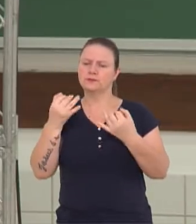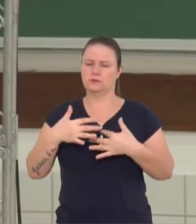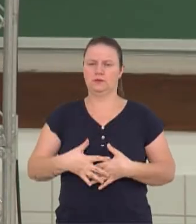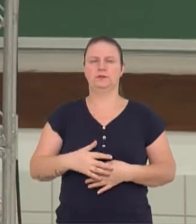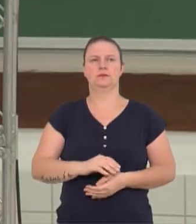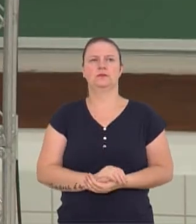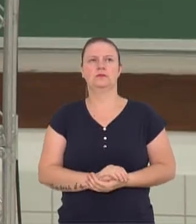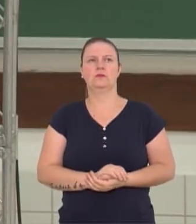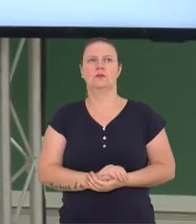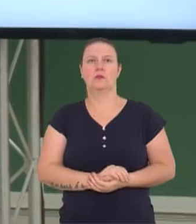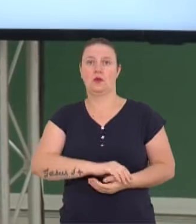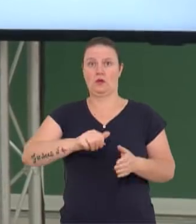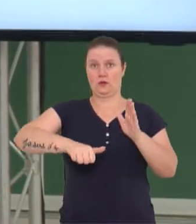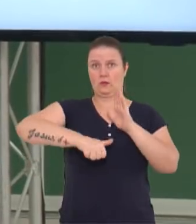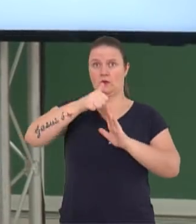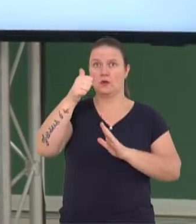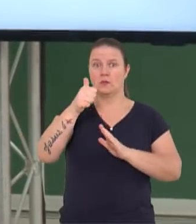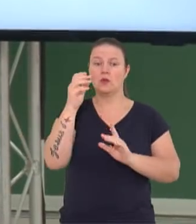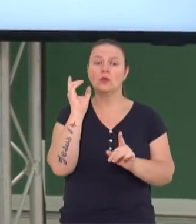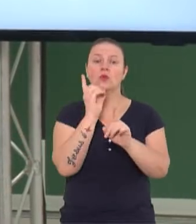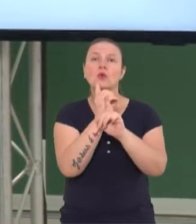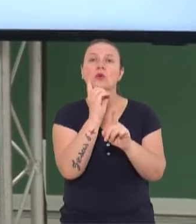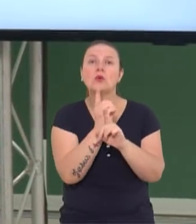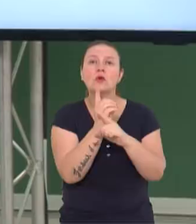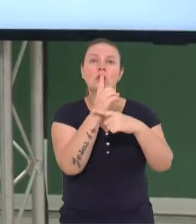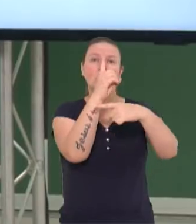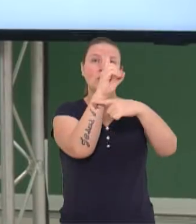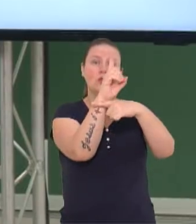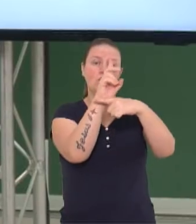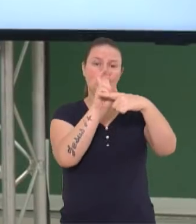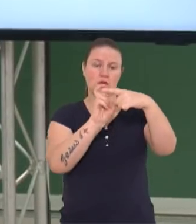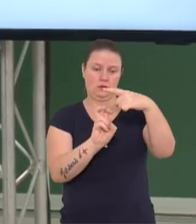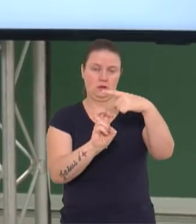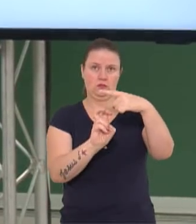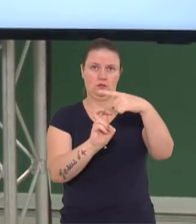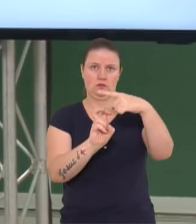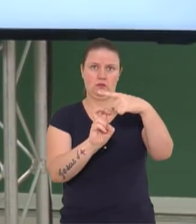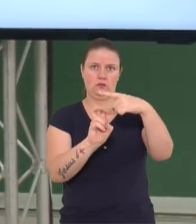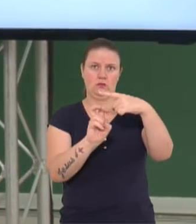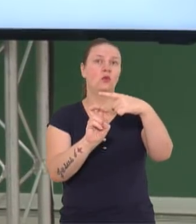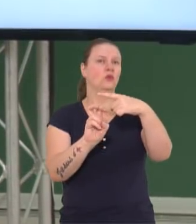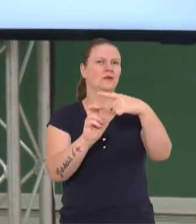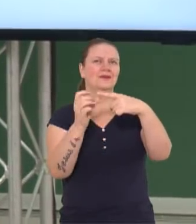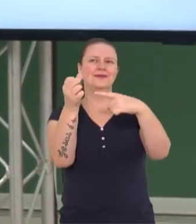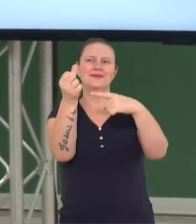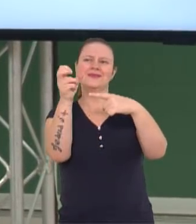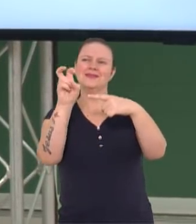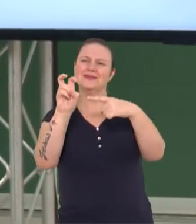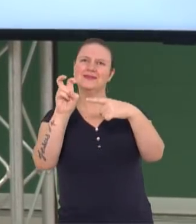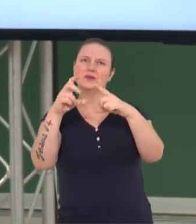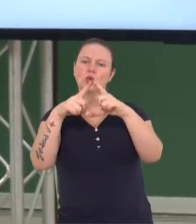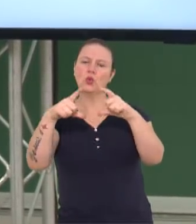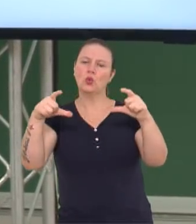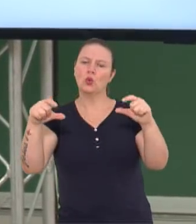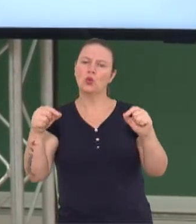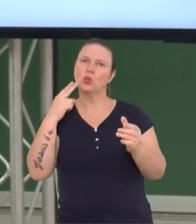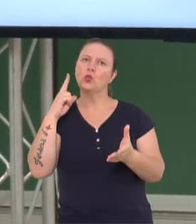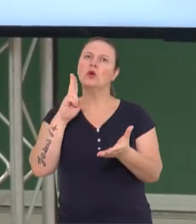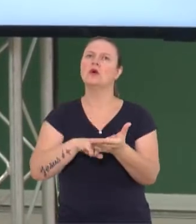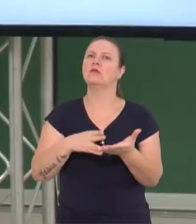é? Primeiro eu tenho que descobrir quanto que é 1/5 de 65. Aqui que ficou a dica do